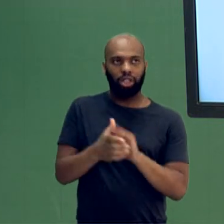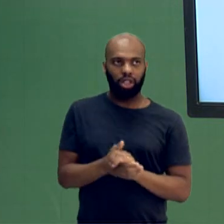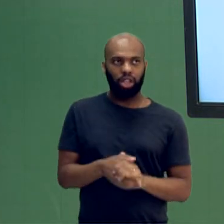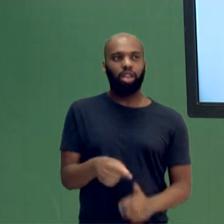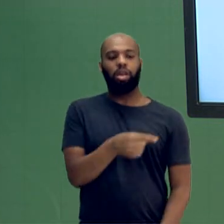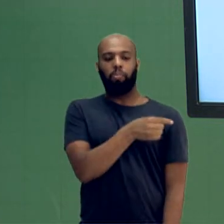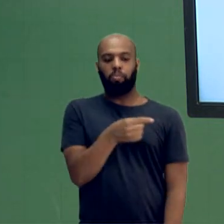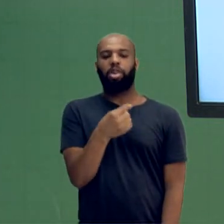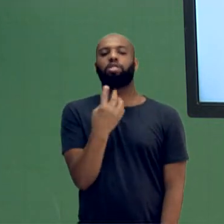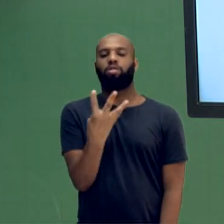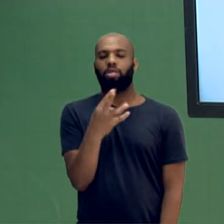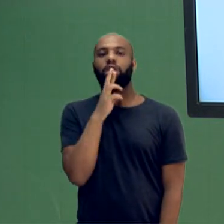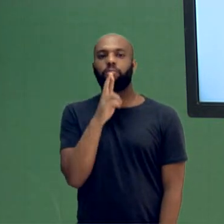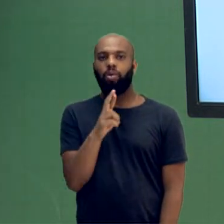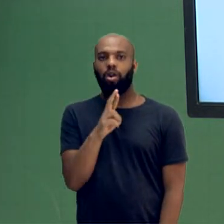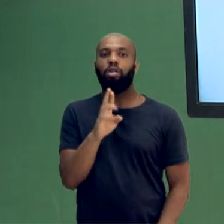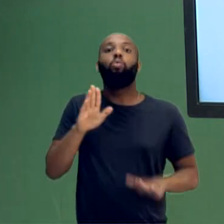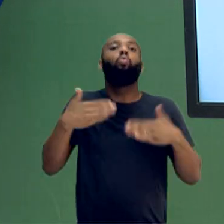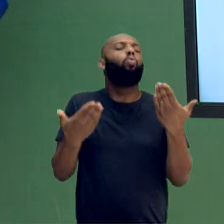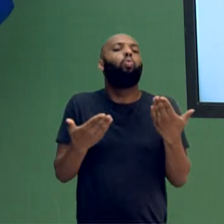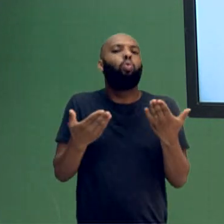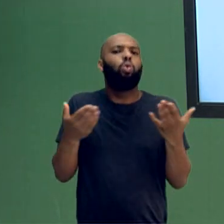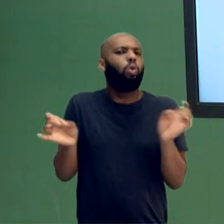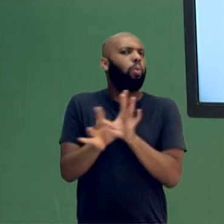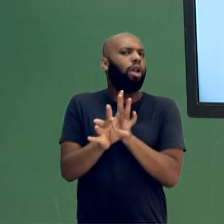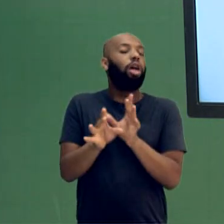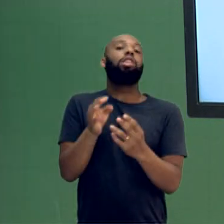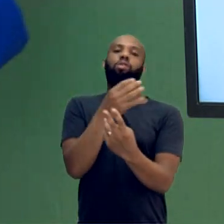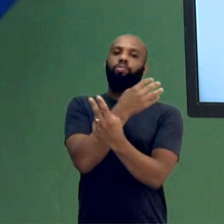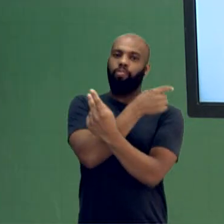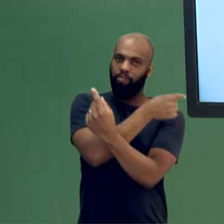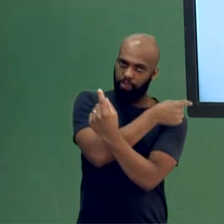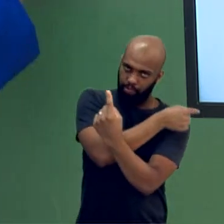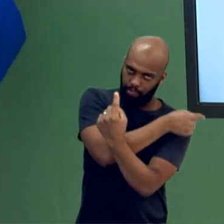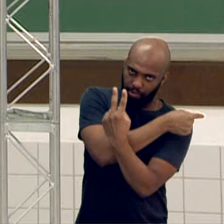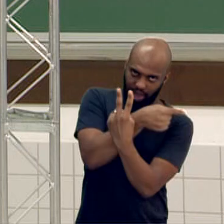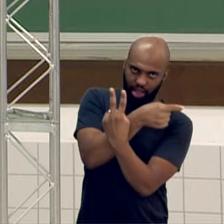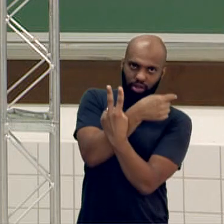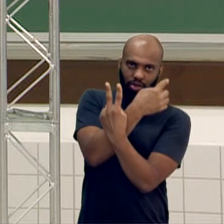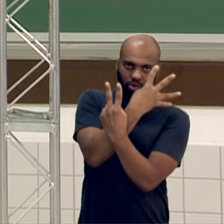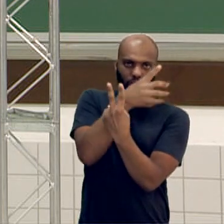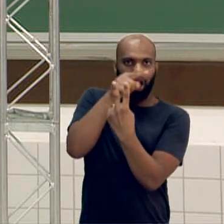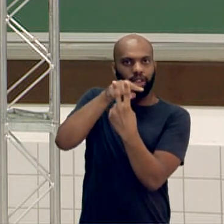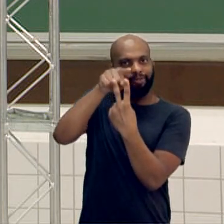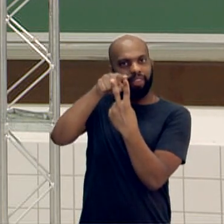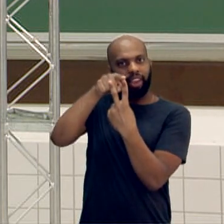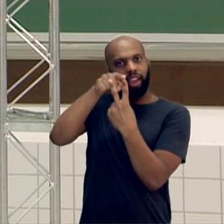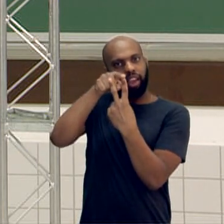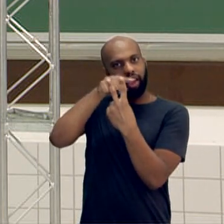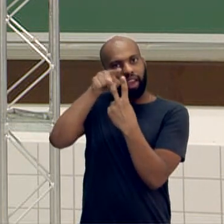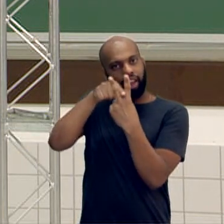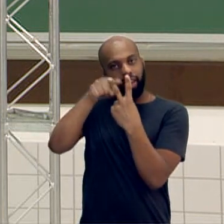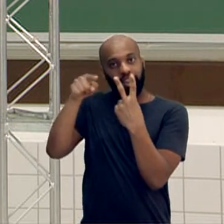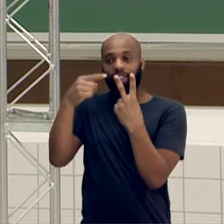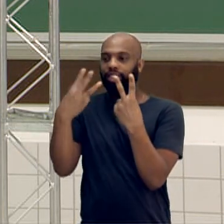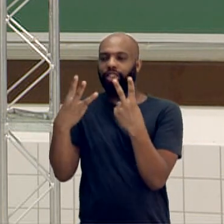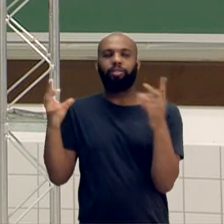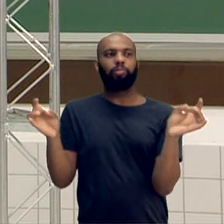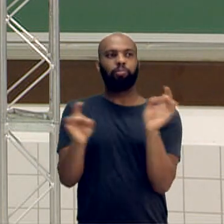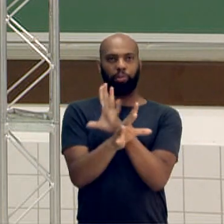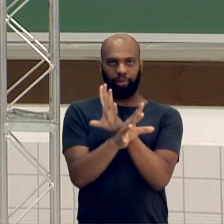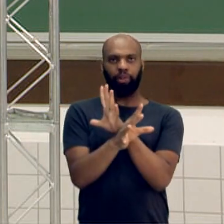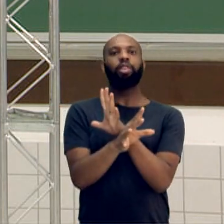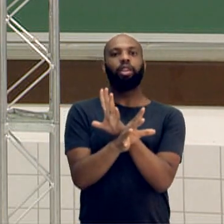Menos 4. Menos 4, raiz de 3. Pronto! finalizamos o